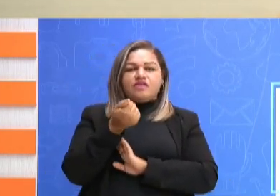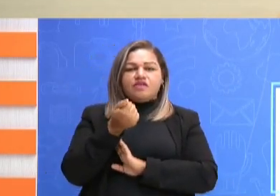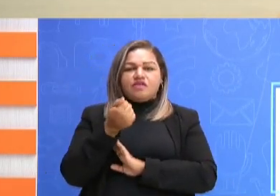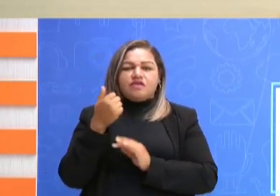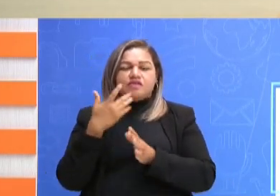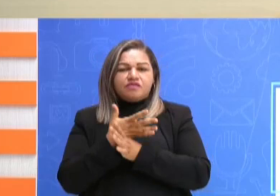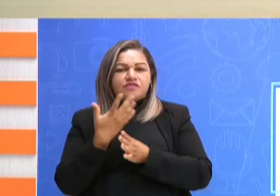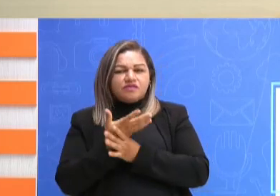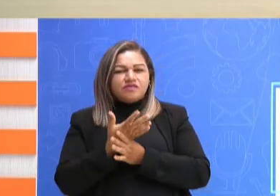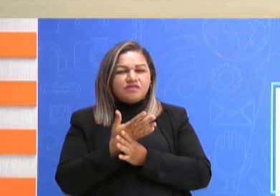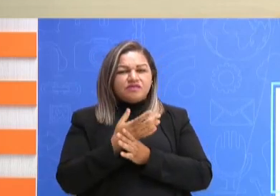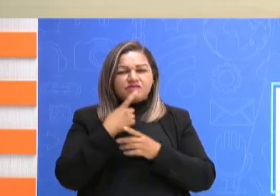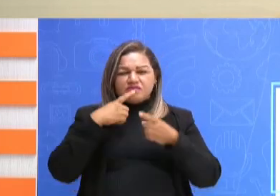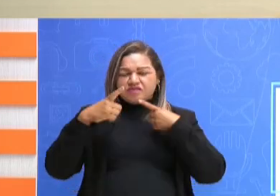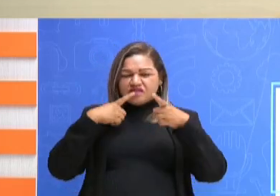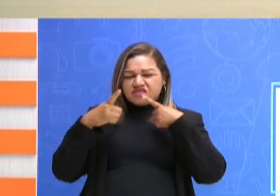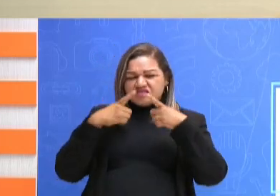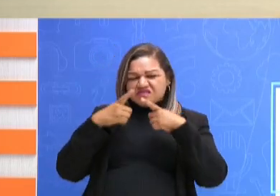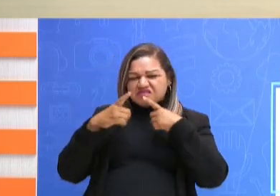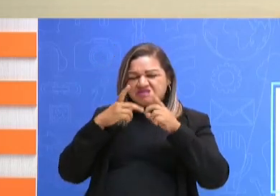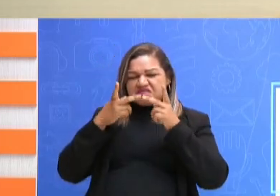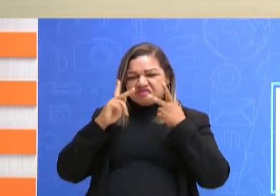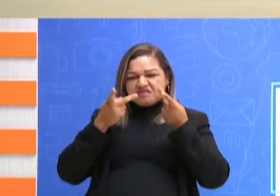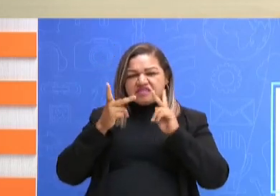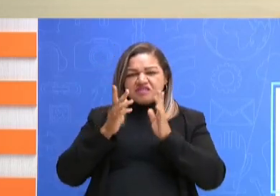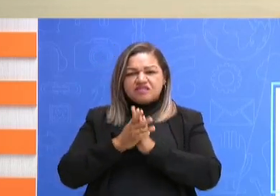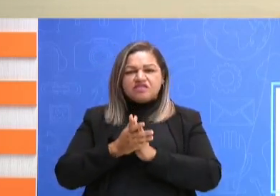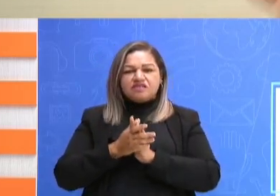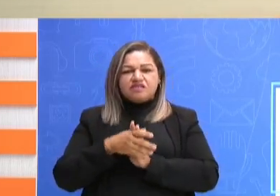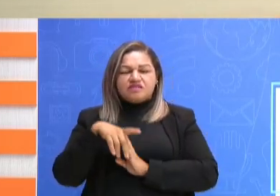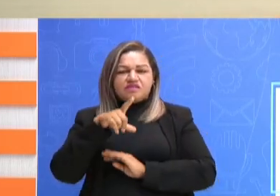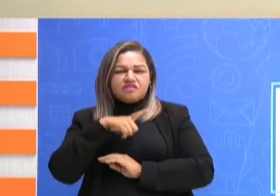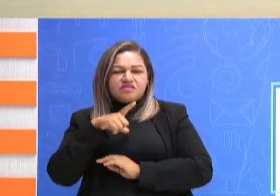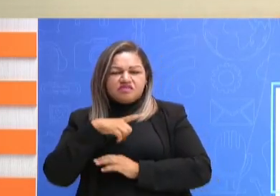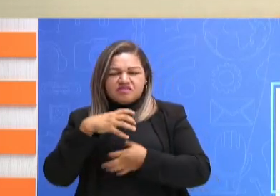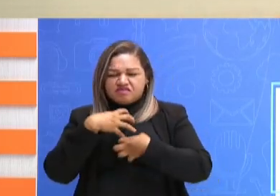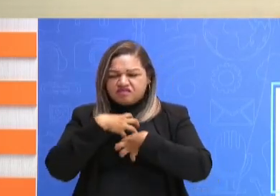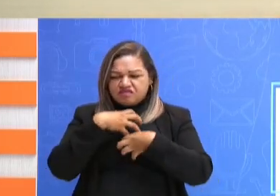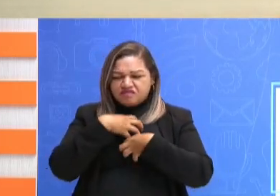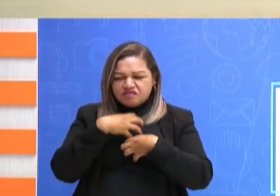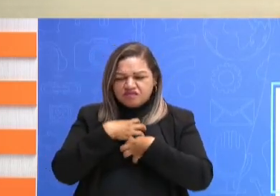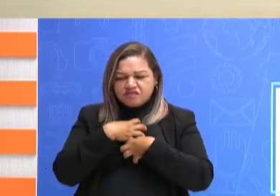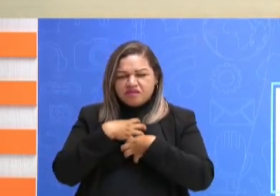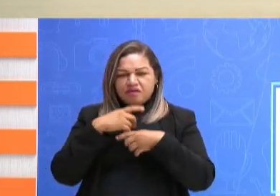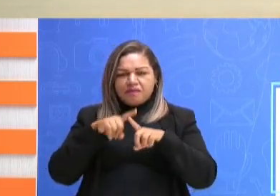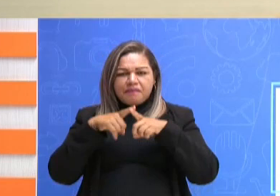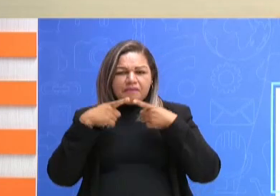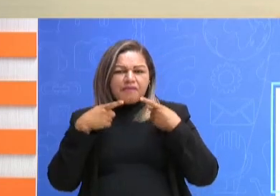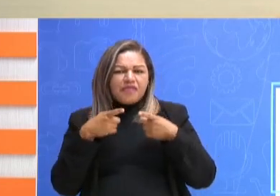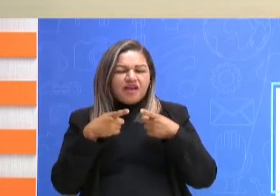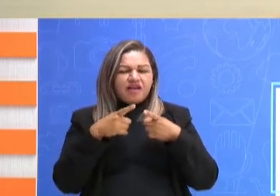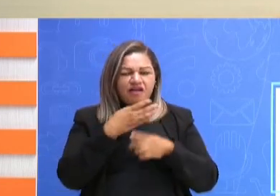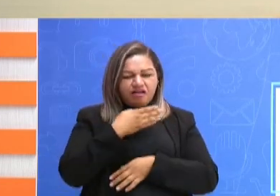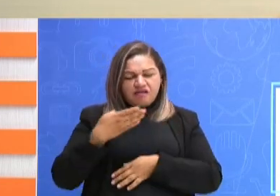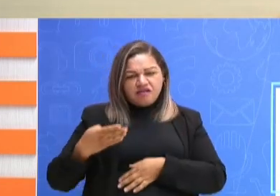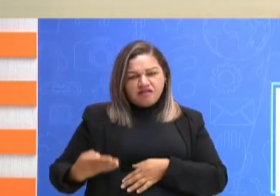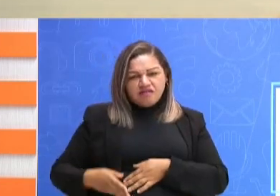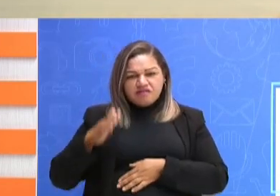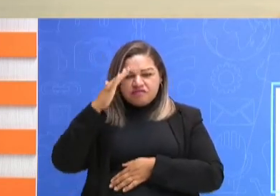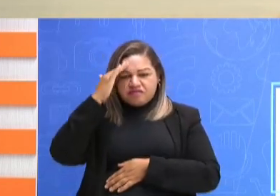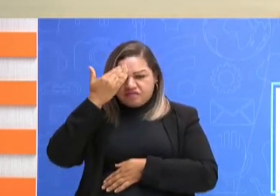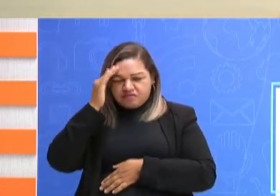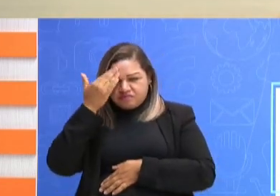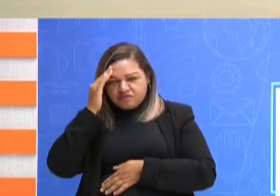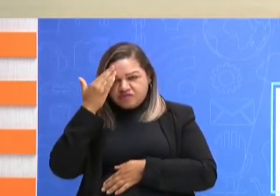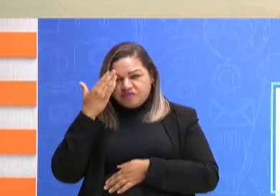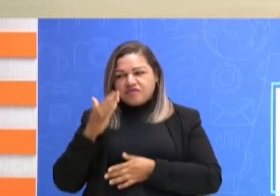quando das críticas, que sejam construtivas, que deixem a mágoa de lado, mas acima de tudo, que o governo do estado também possa entender